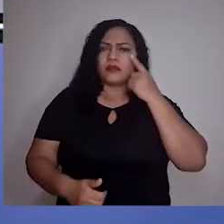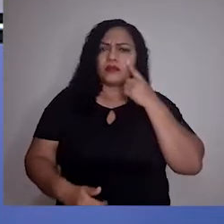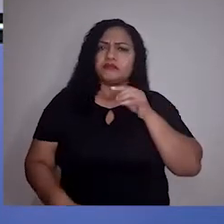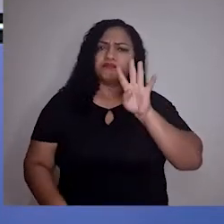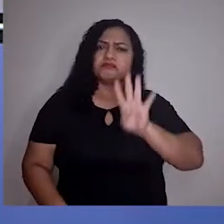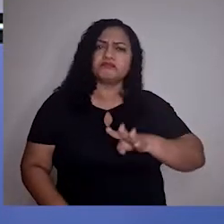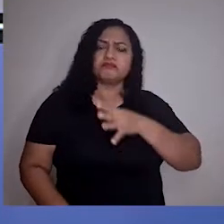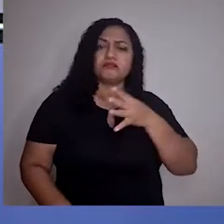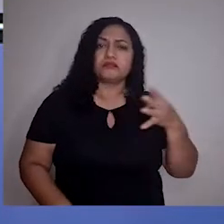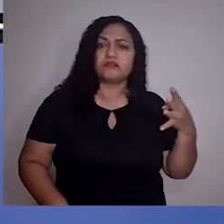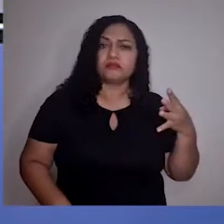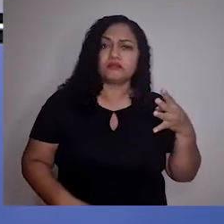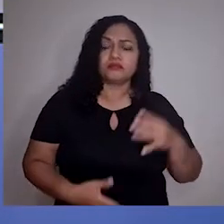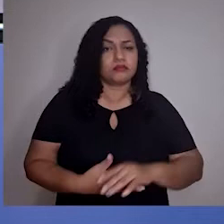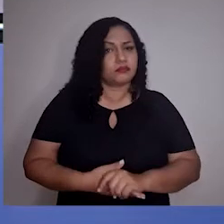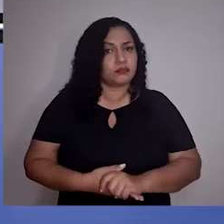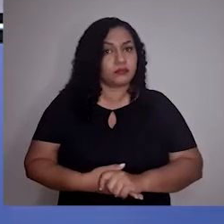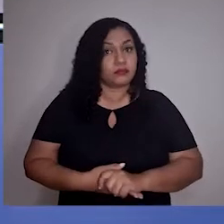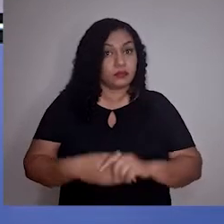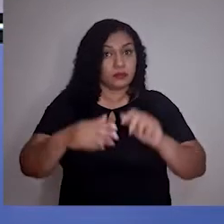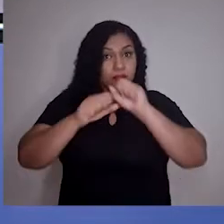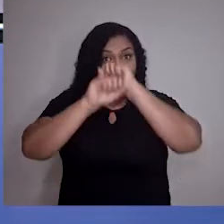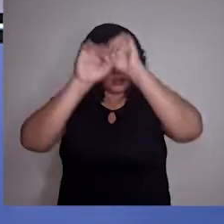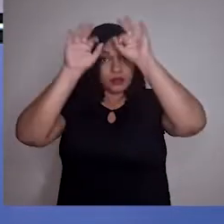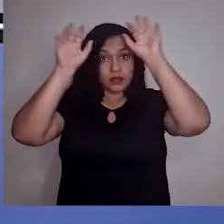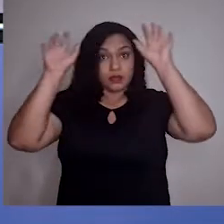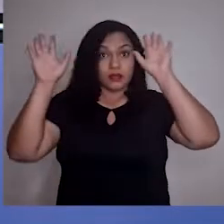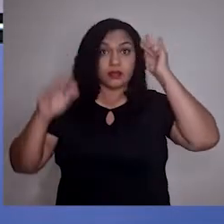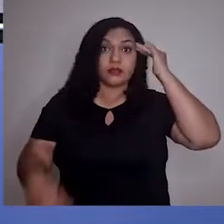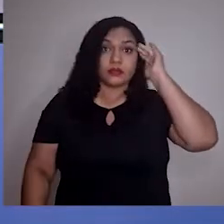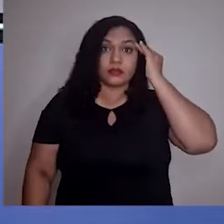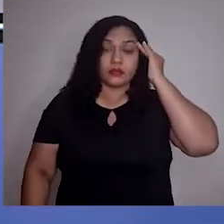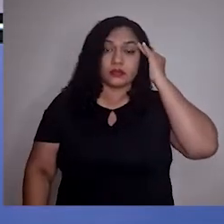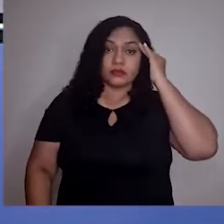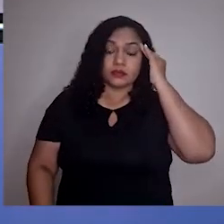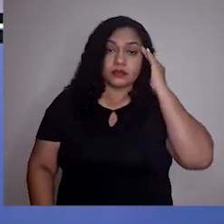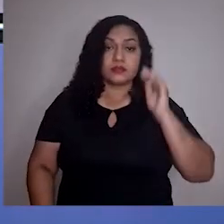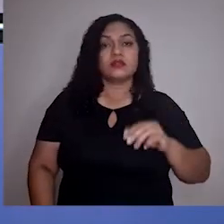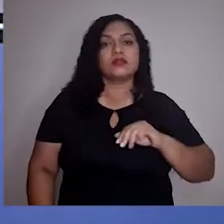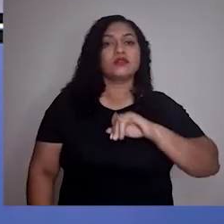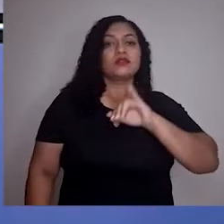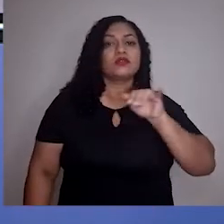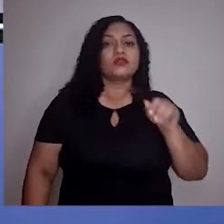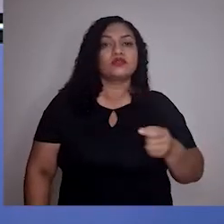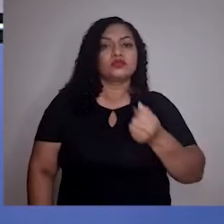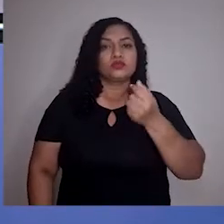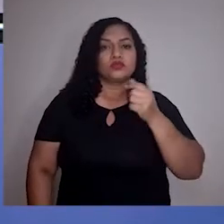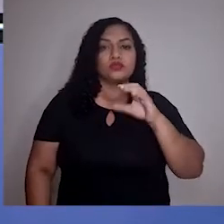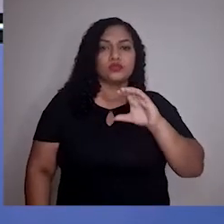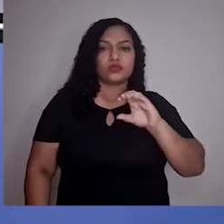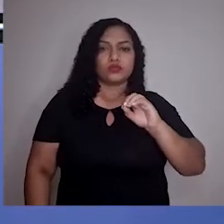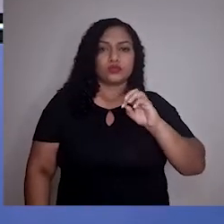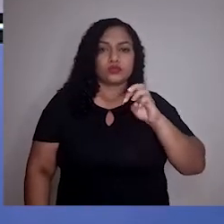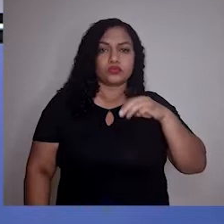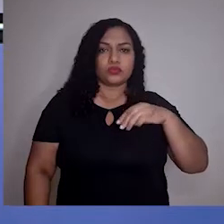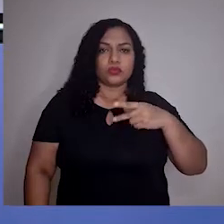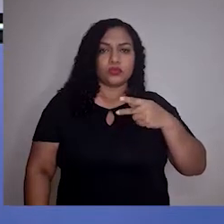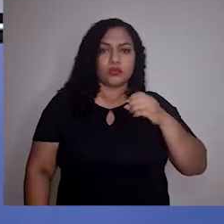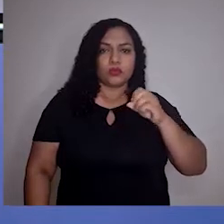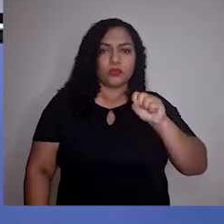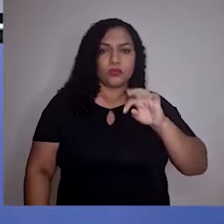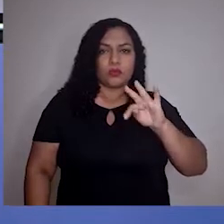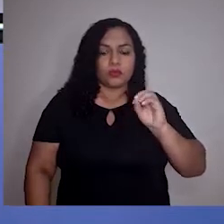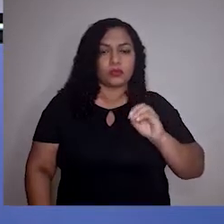com essa tabela, para ficar mais claro o entendimento de que os juros compostos é juros